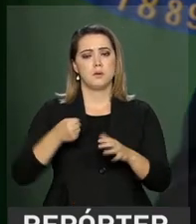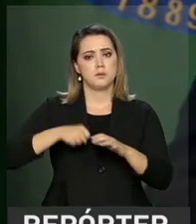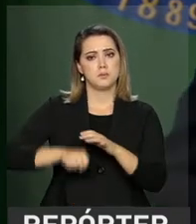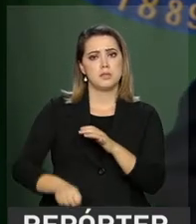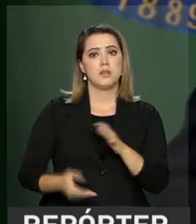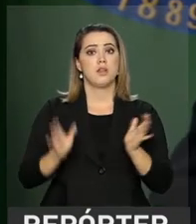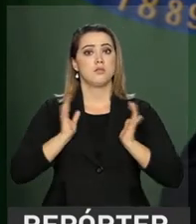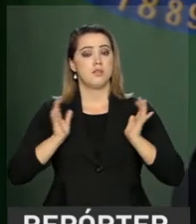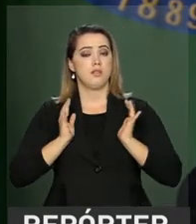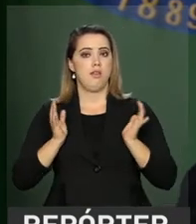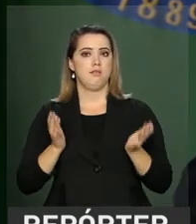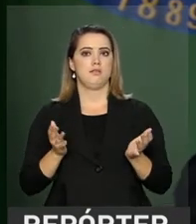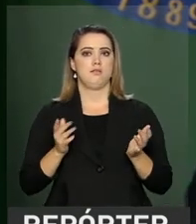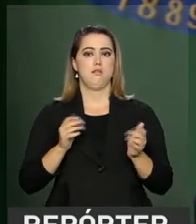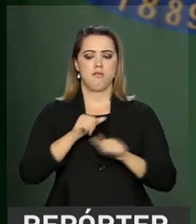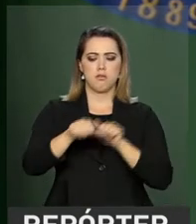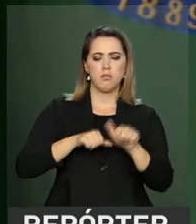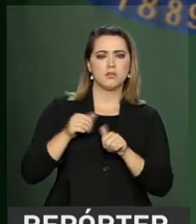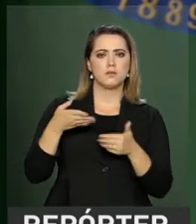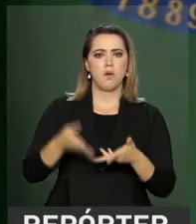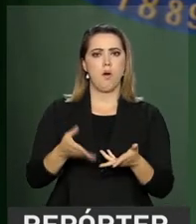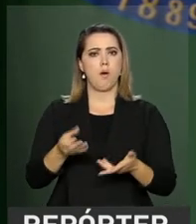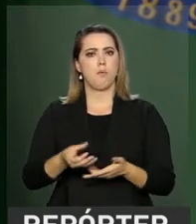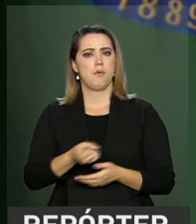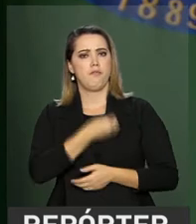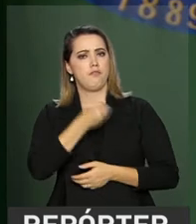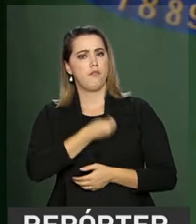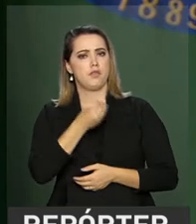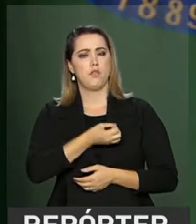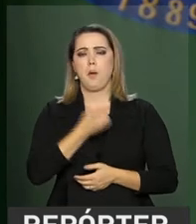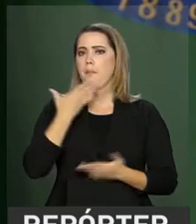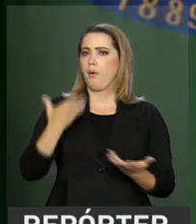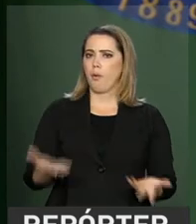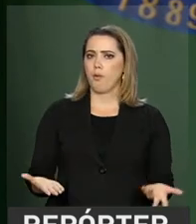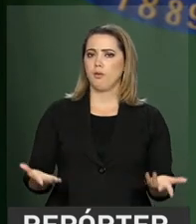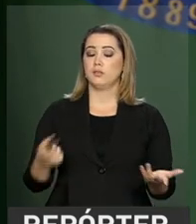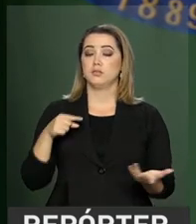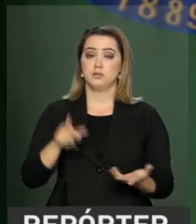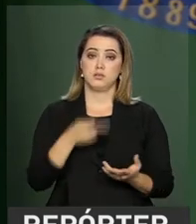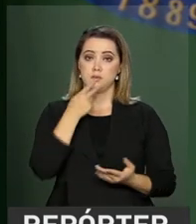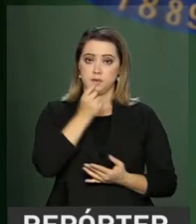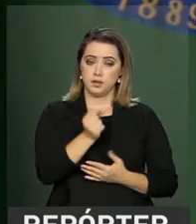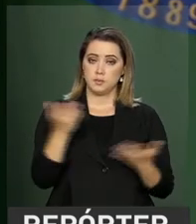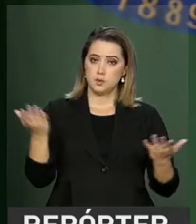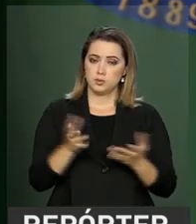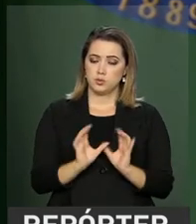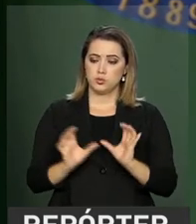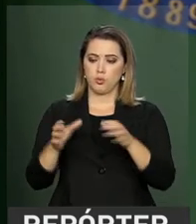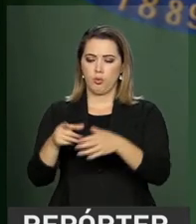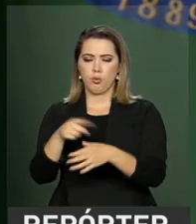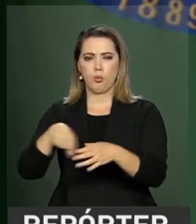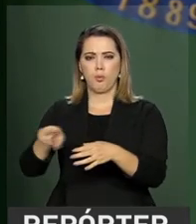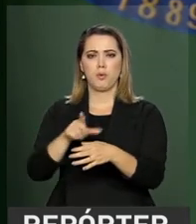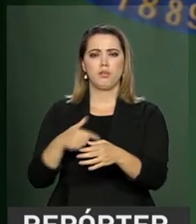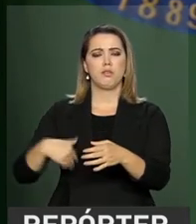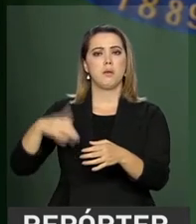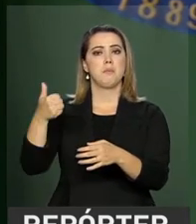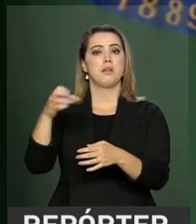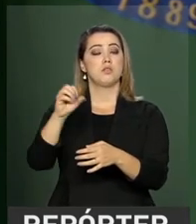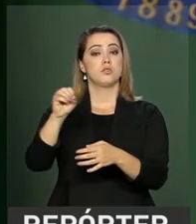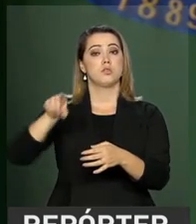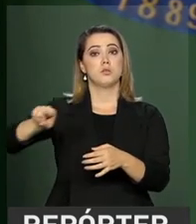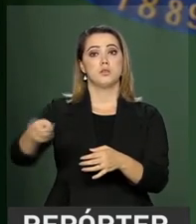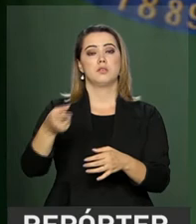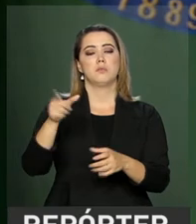riqueza e bem estar e estamos falando na verdade um setor que emprega 180 mil